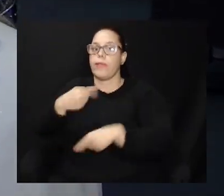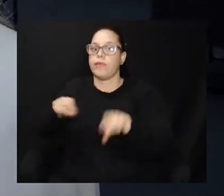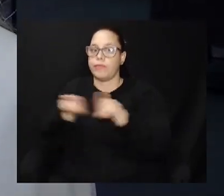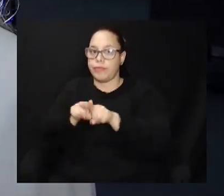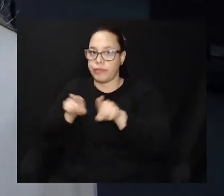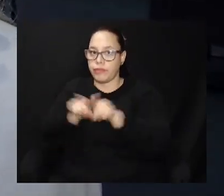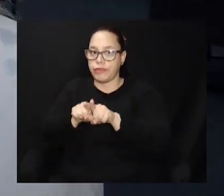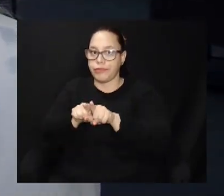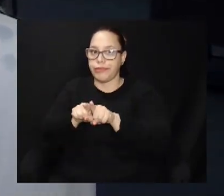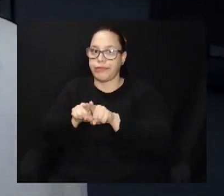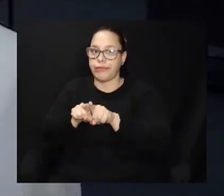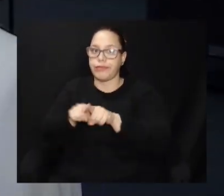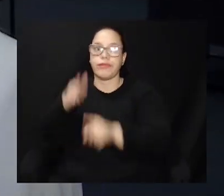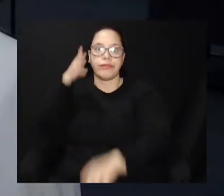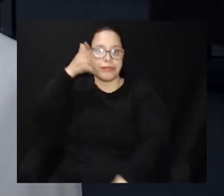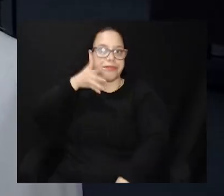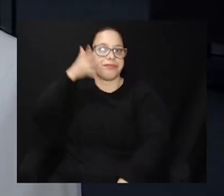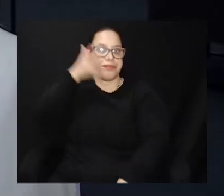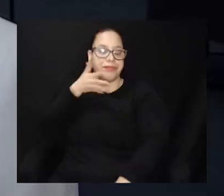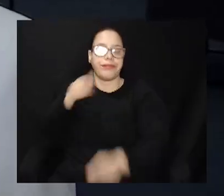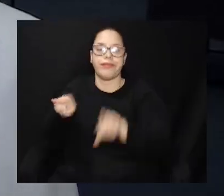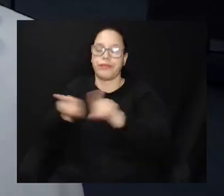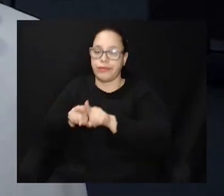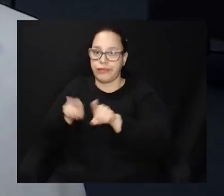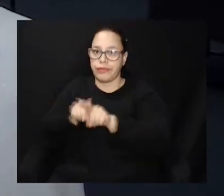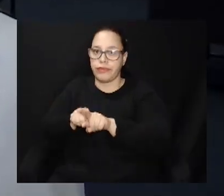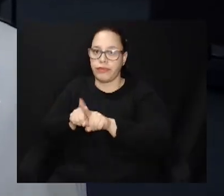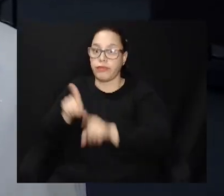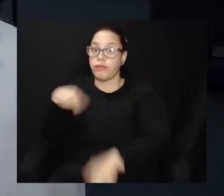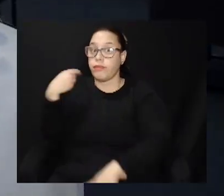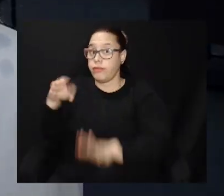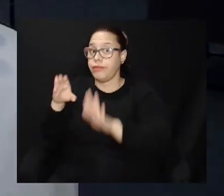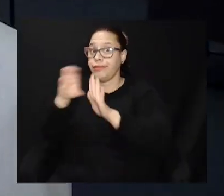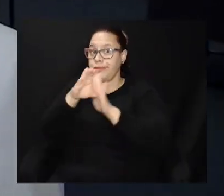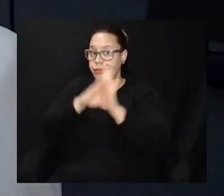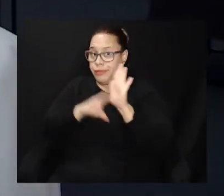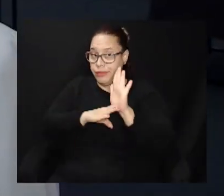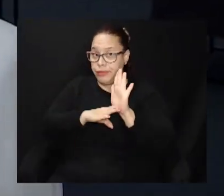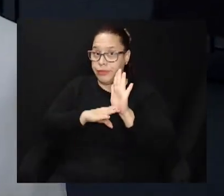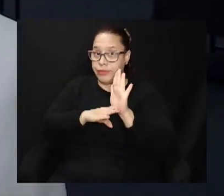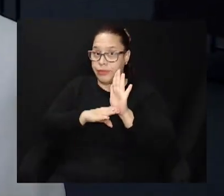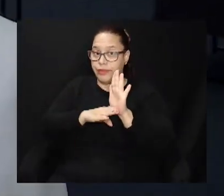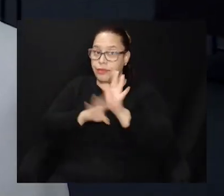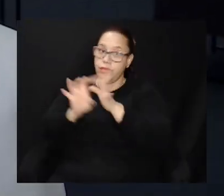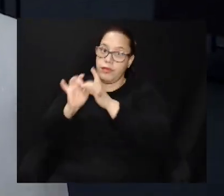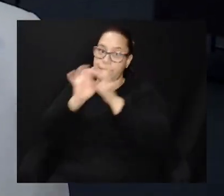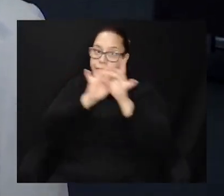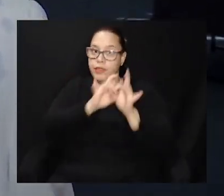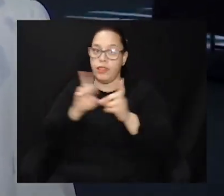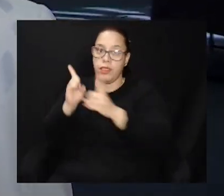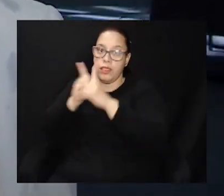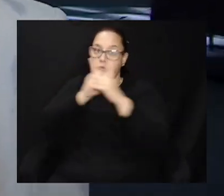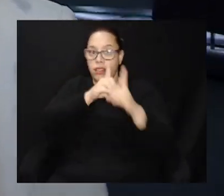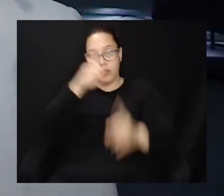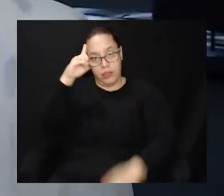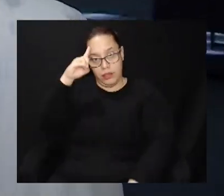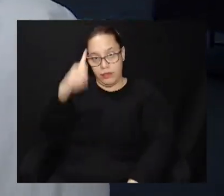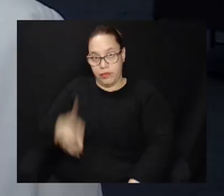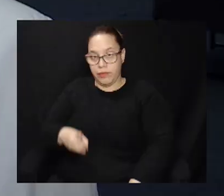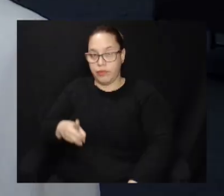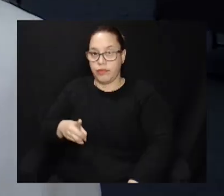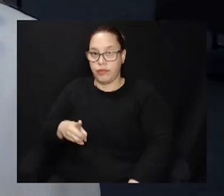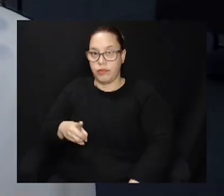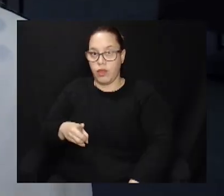trazendo palestras. Então, além do conteúdo, também estão fazendo um atendimento direto, quer dizer, você tem pessoas do